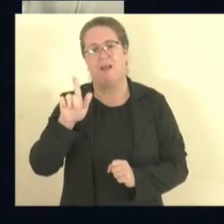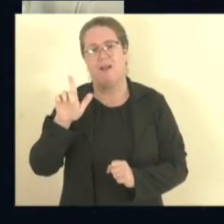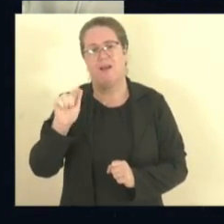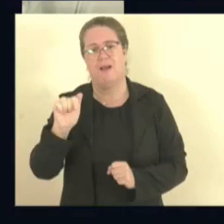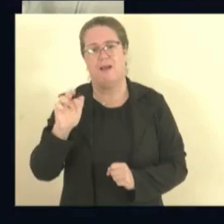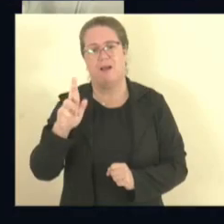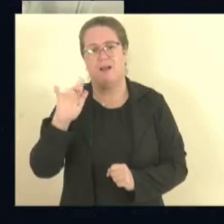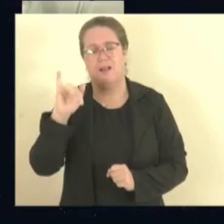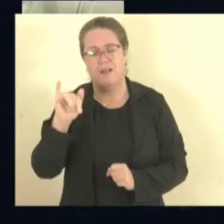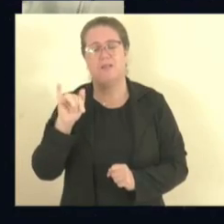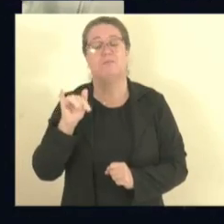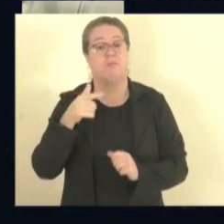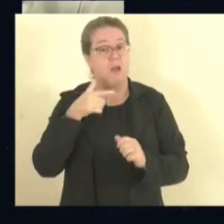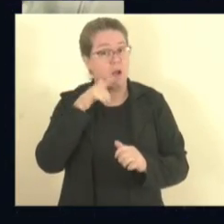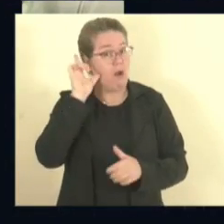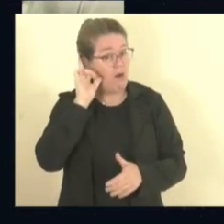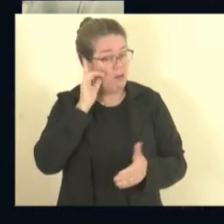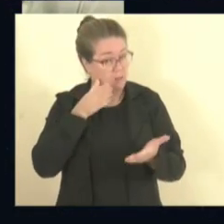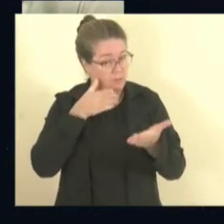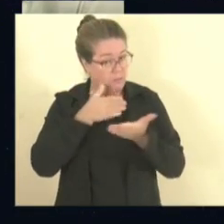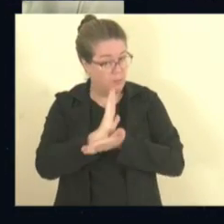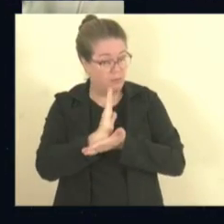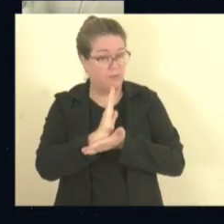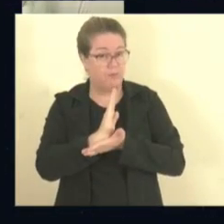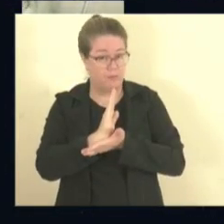Antes da votação foi aprovado, então, nas comissões.